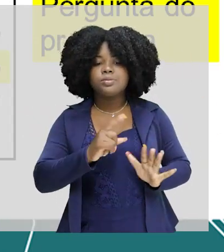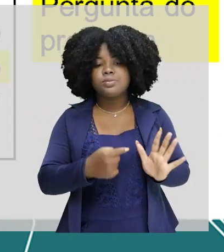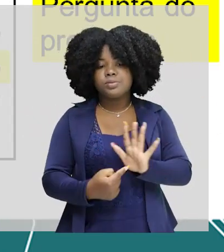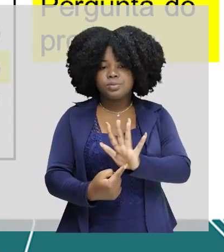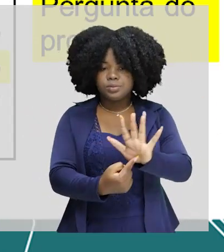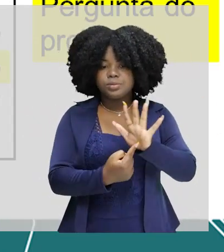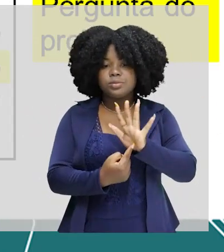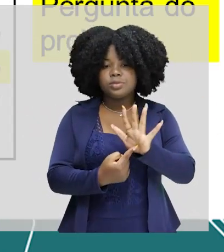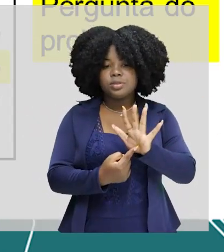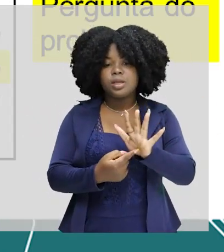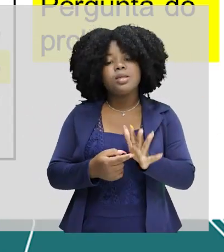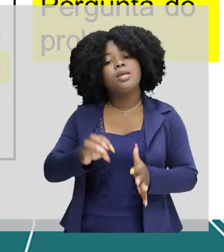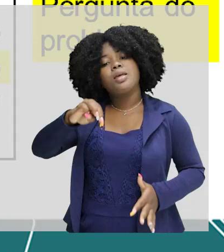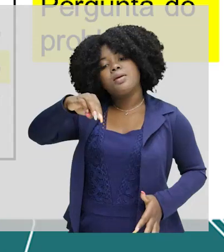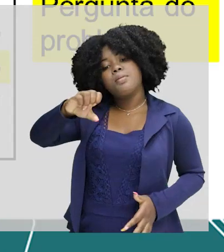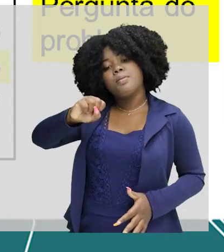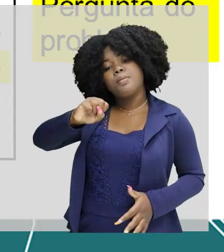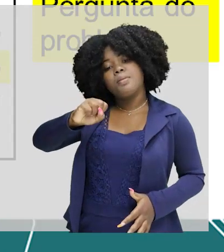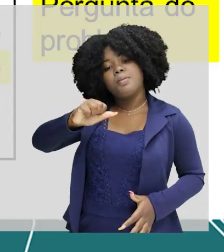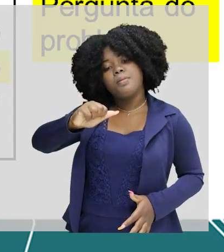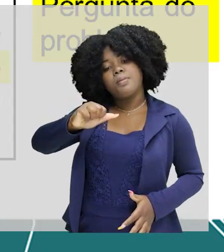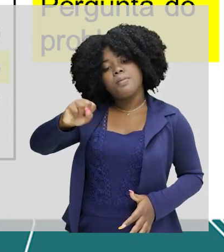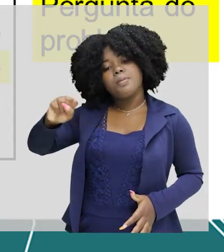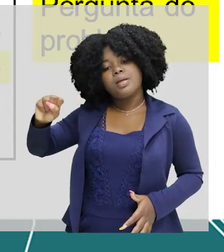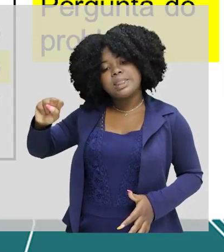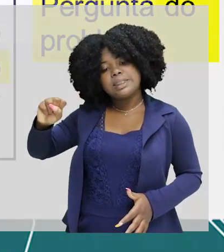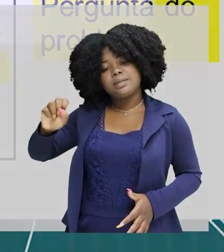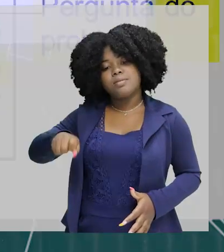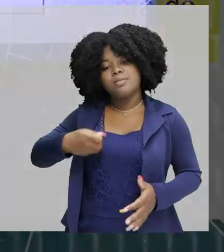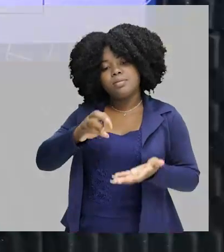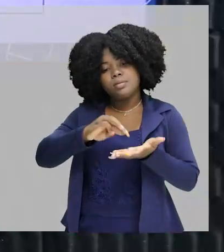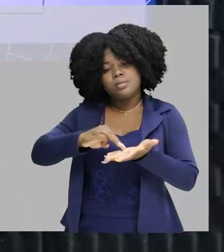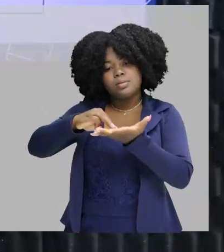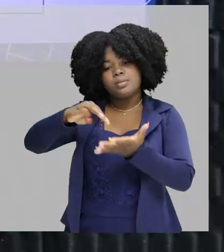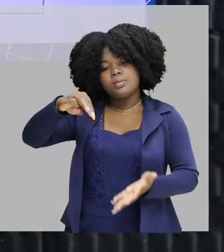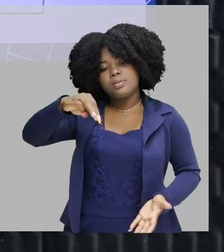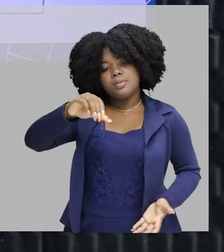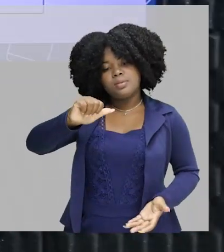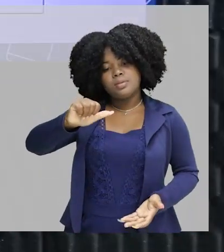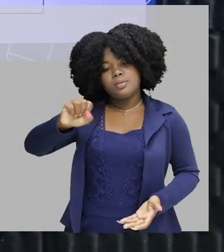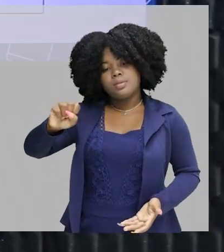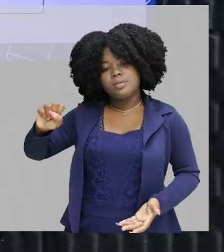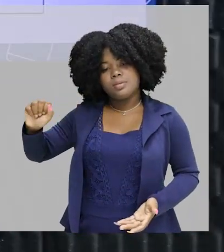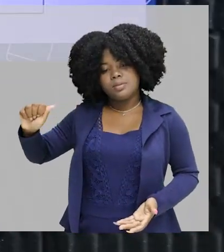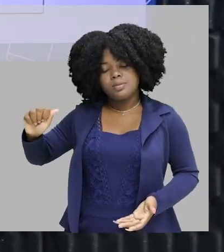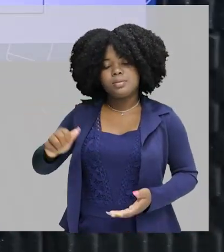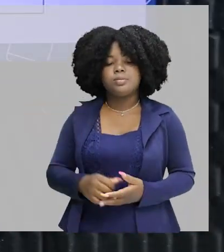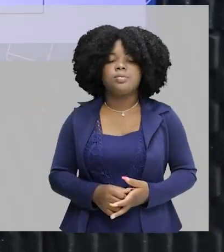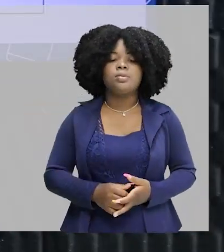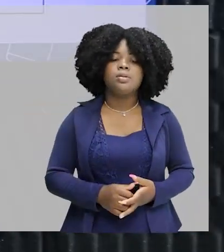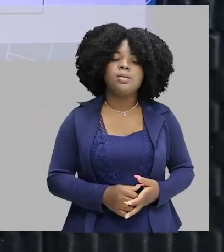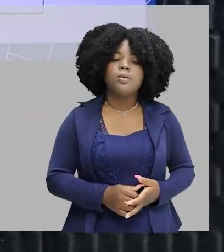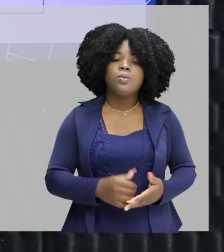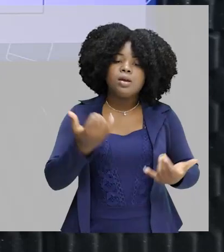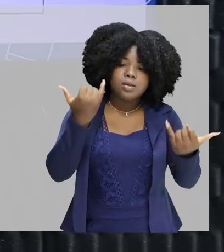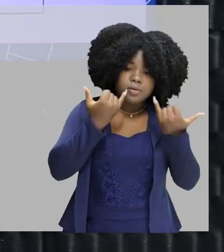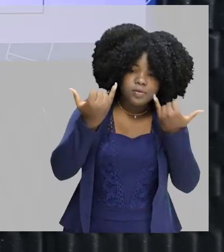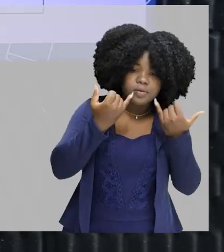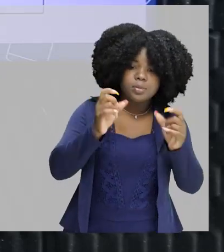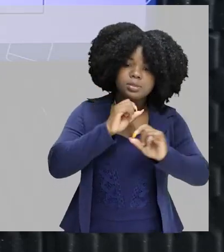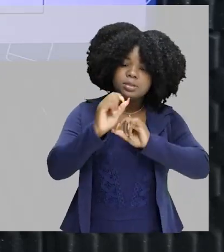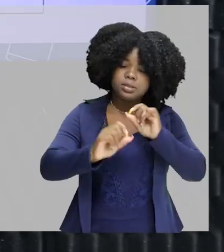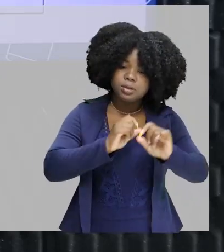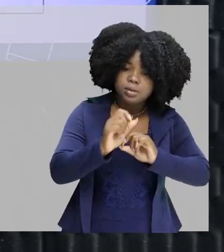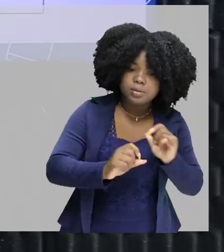expressos em massa. O dado a gente entende como a informação